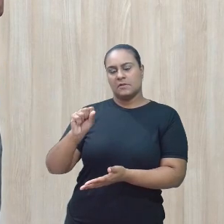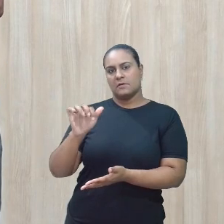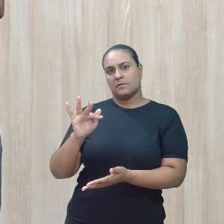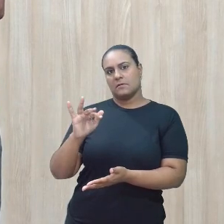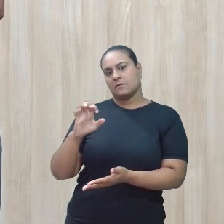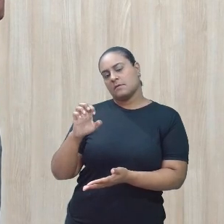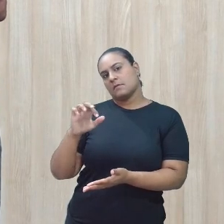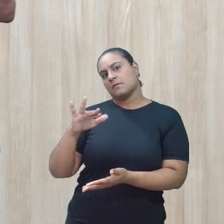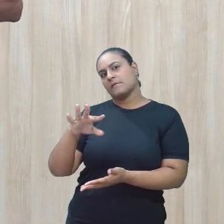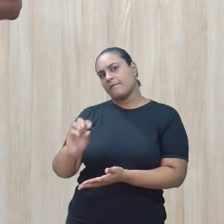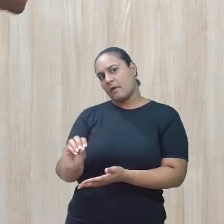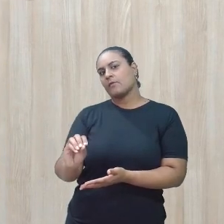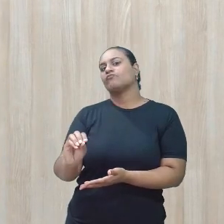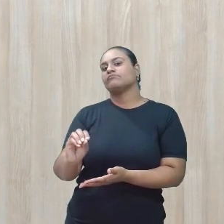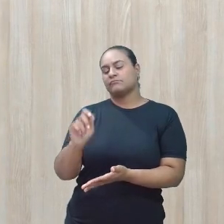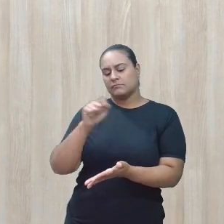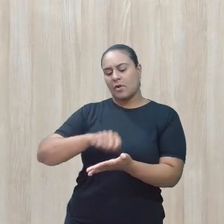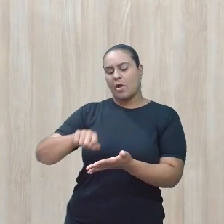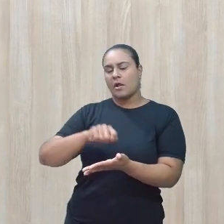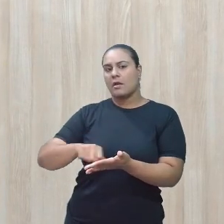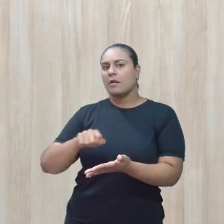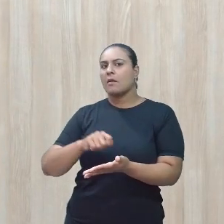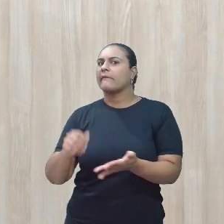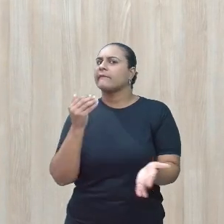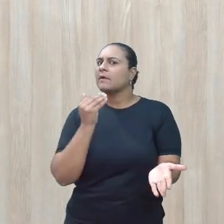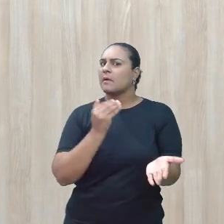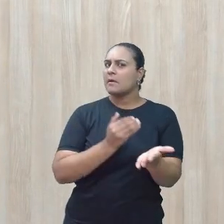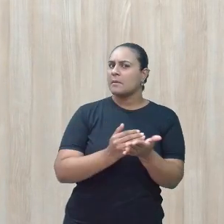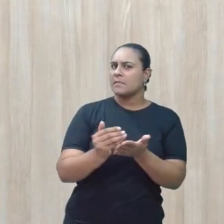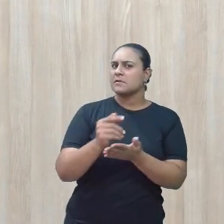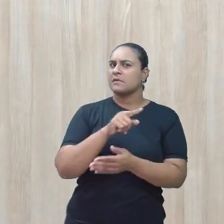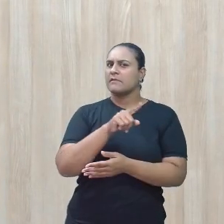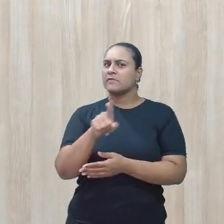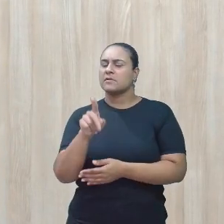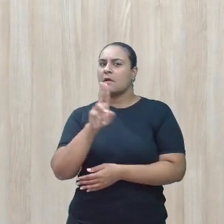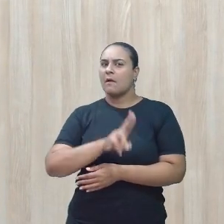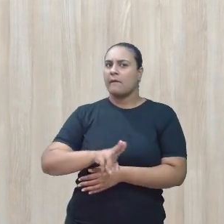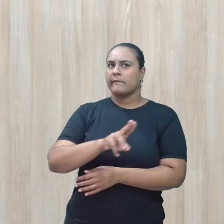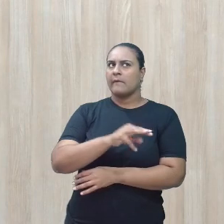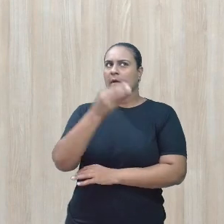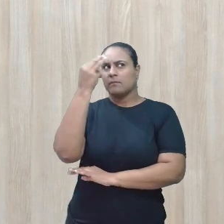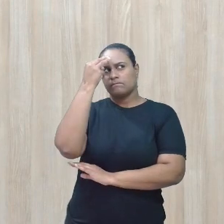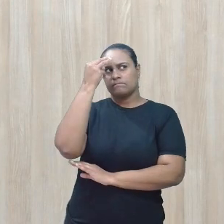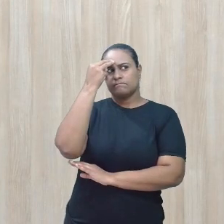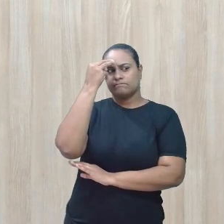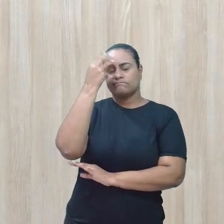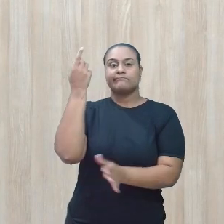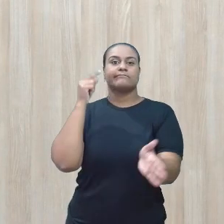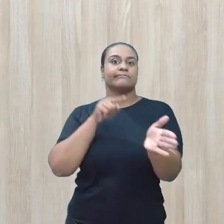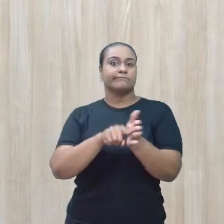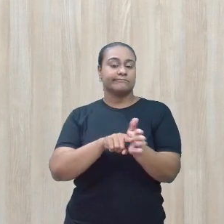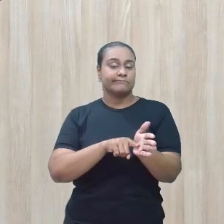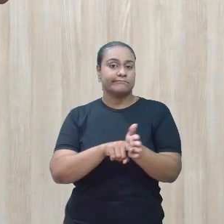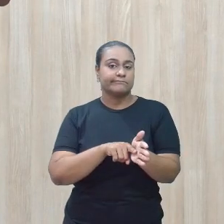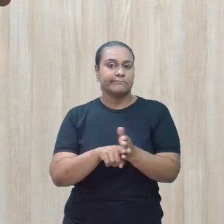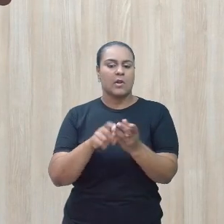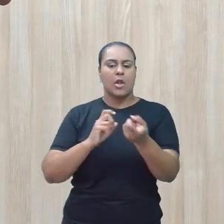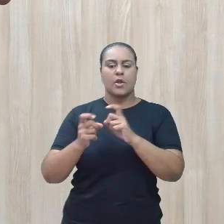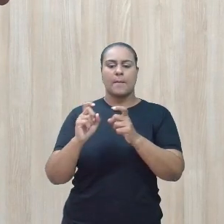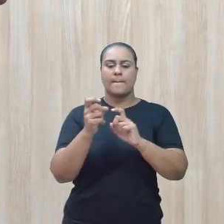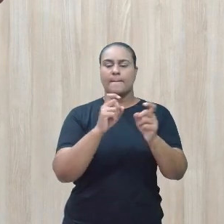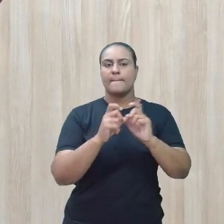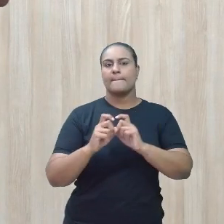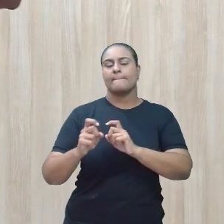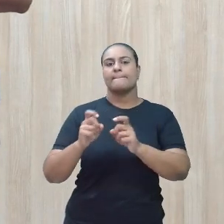Planisfério. Anota. E aí já vai você começar a usar a sua mente para pesquisar o que é e discutir com o teu